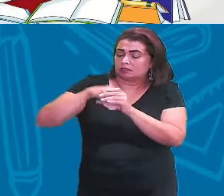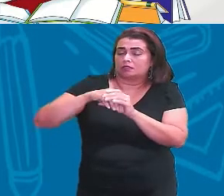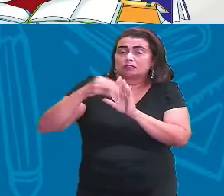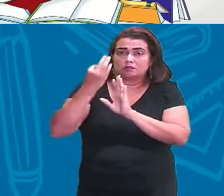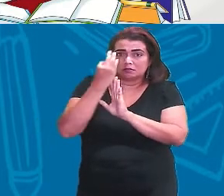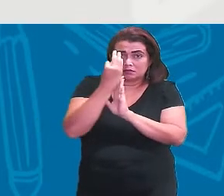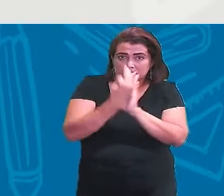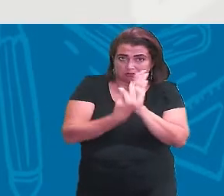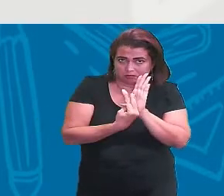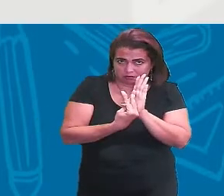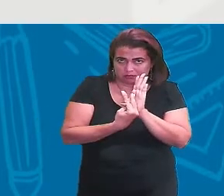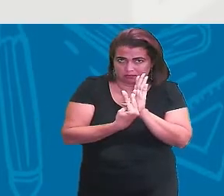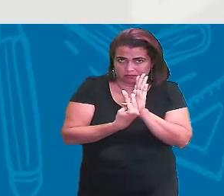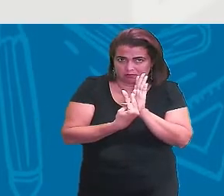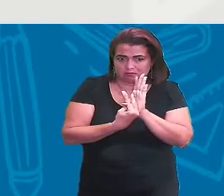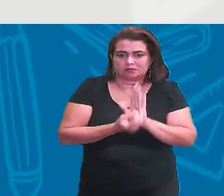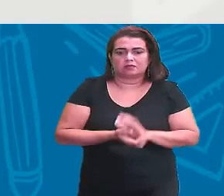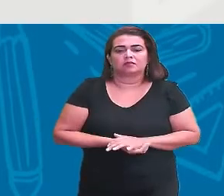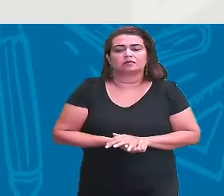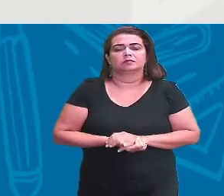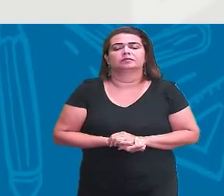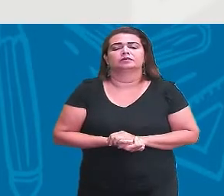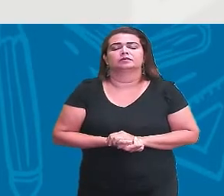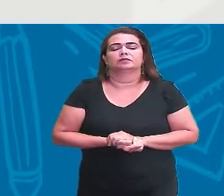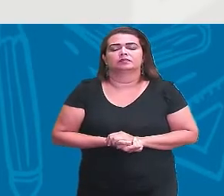Então, vamos lá.